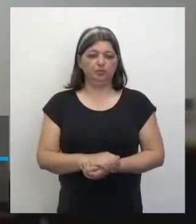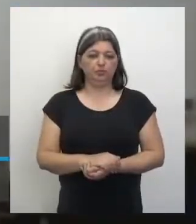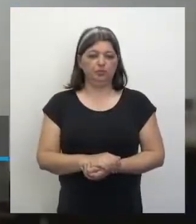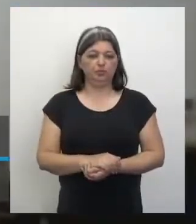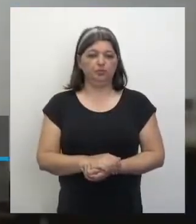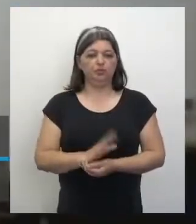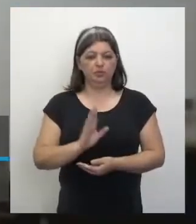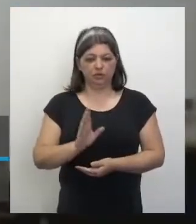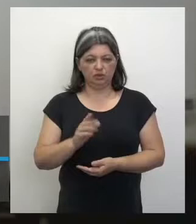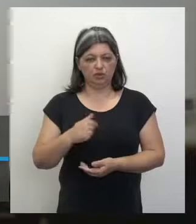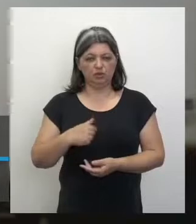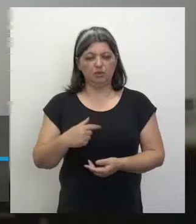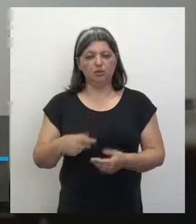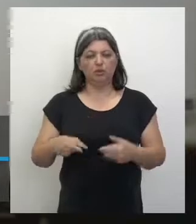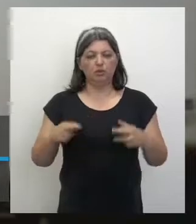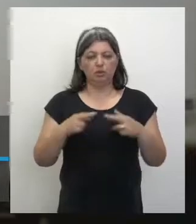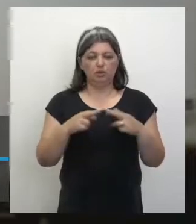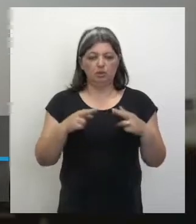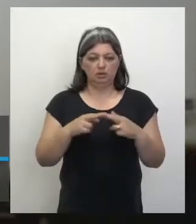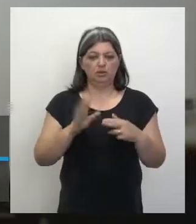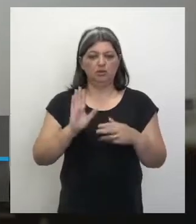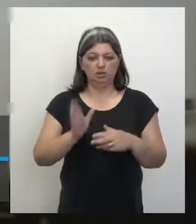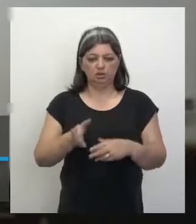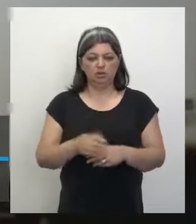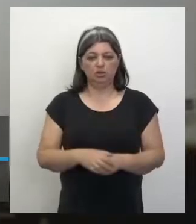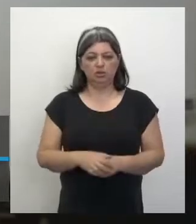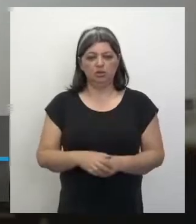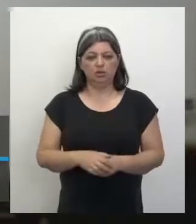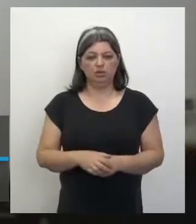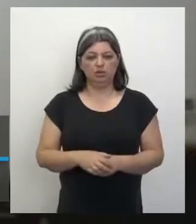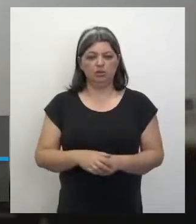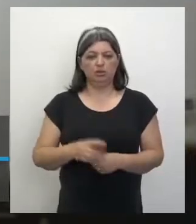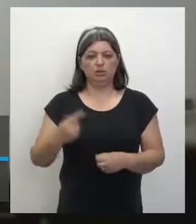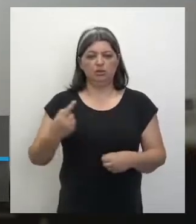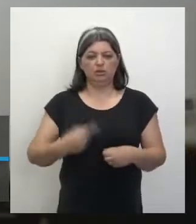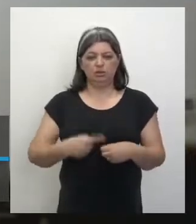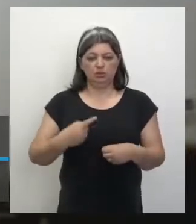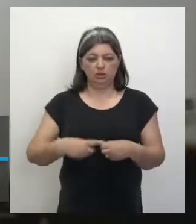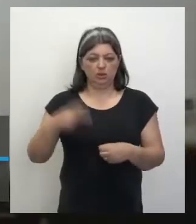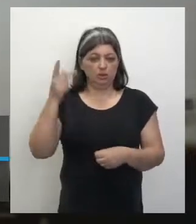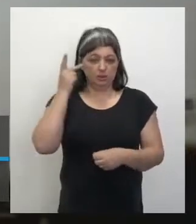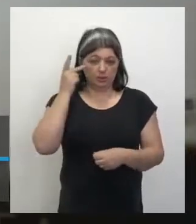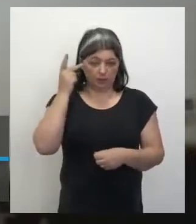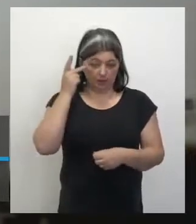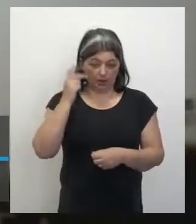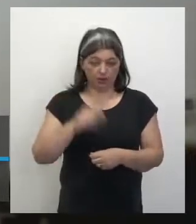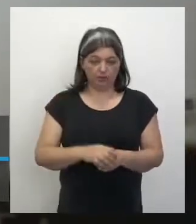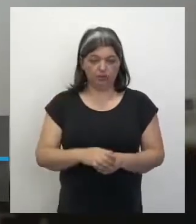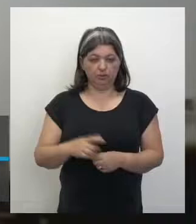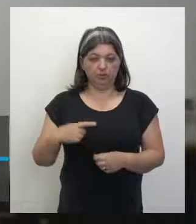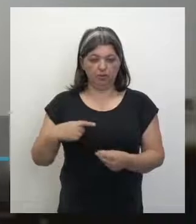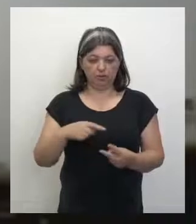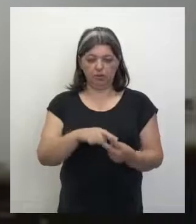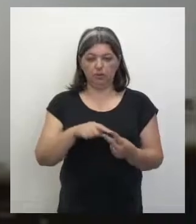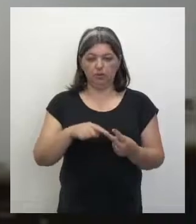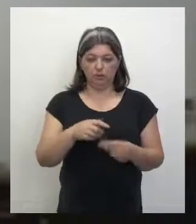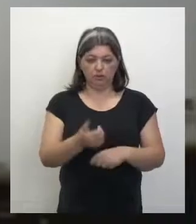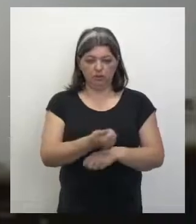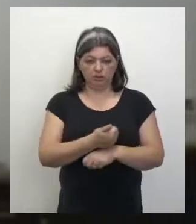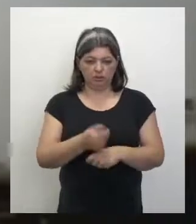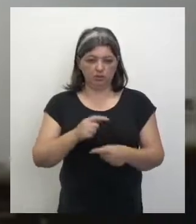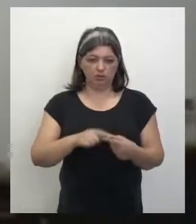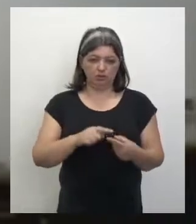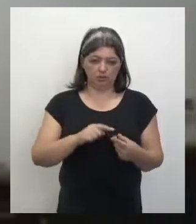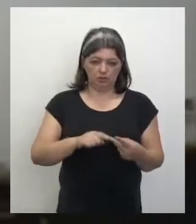Marcelo, eu leciono na rede já faz algum tempo, né? Aqui no município de Dracena, né? Então, no caso, eu tenho dois cargos, eu trabalho em Dracena